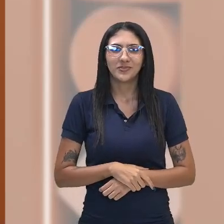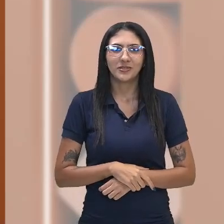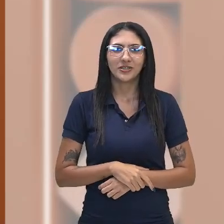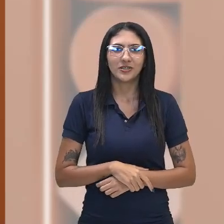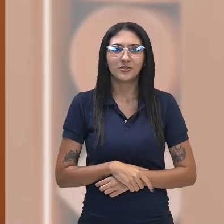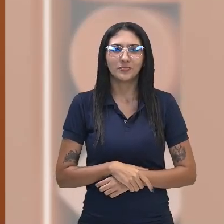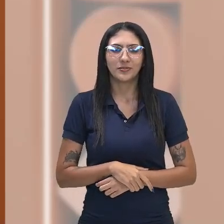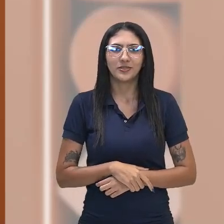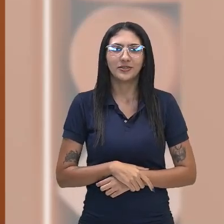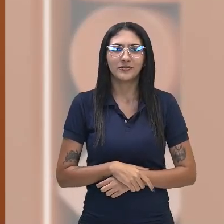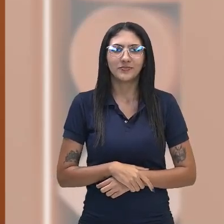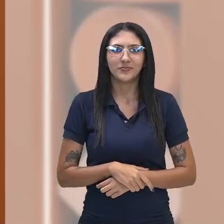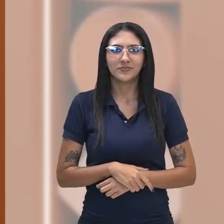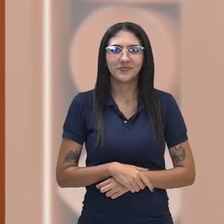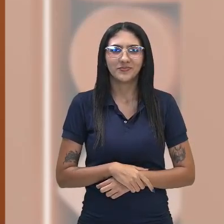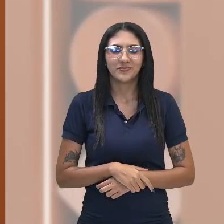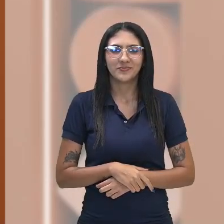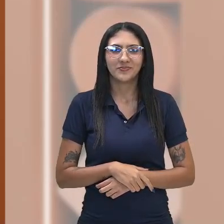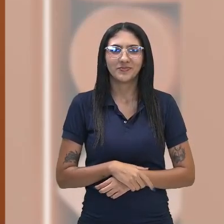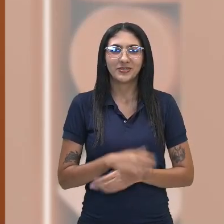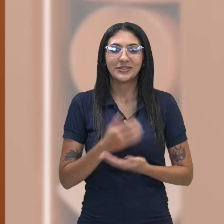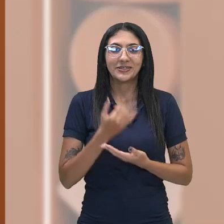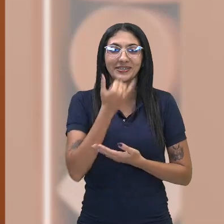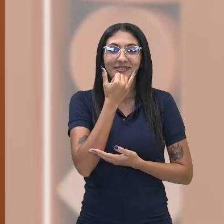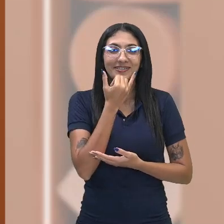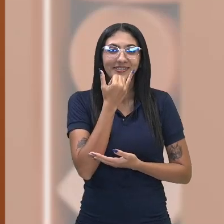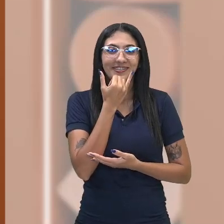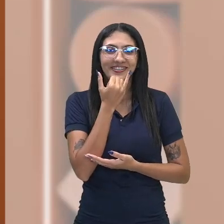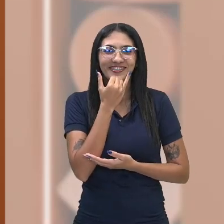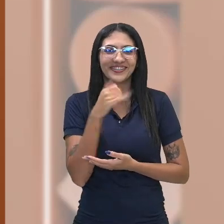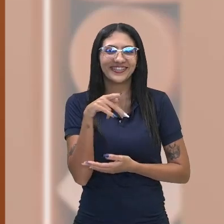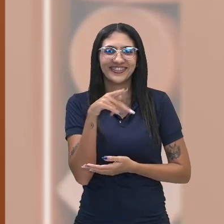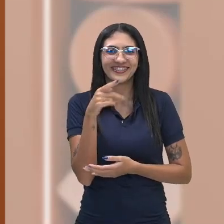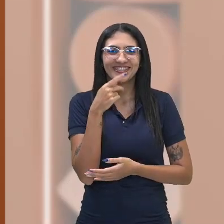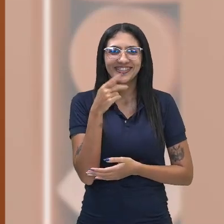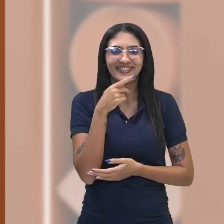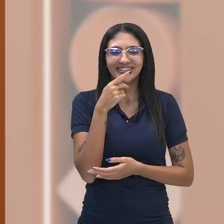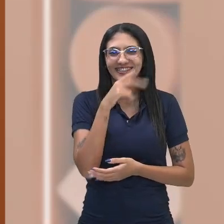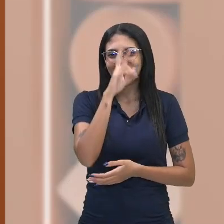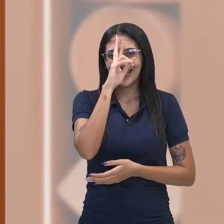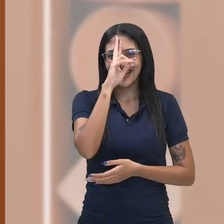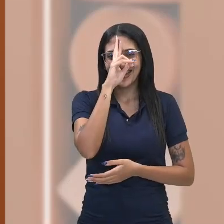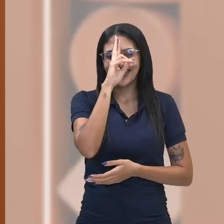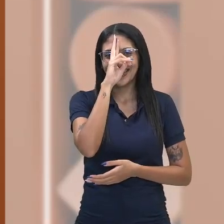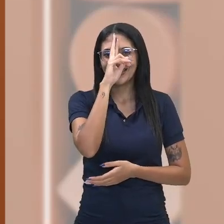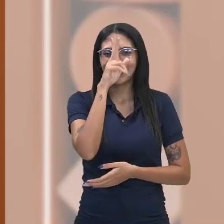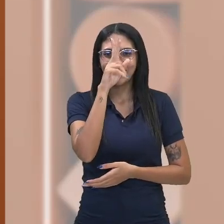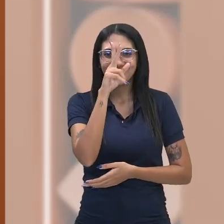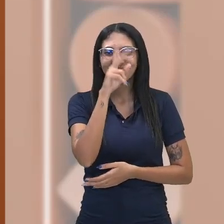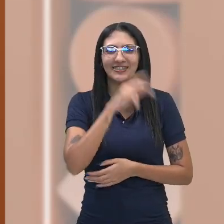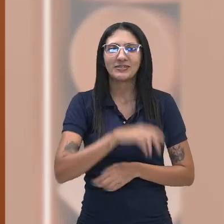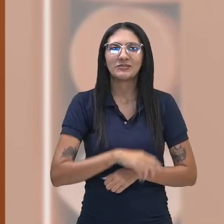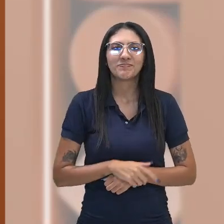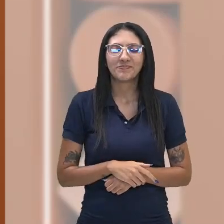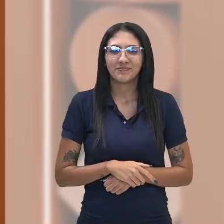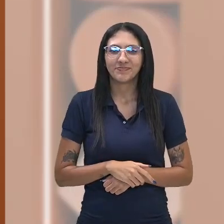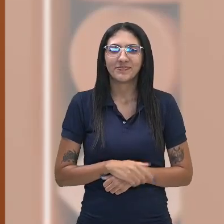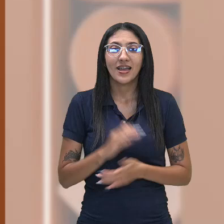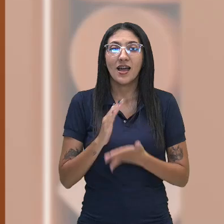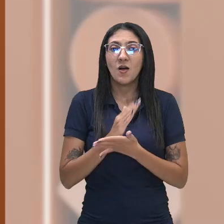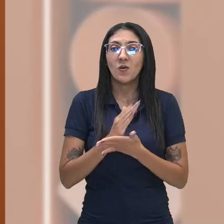perdão, professor está equivocado na dicção. Em